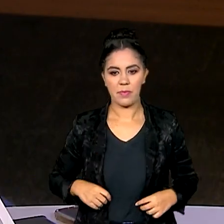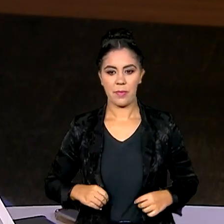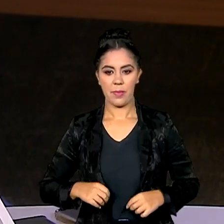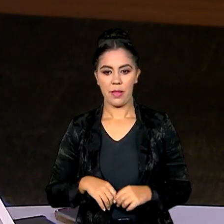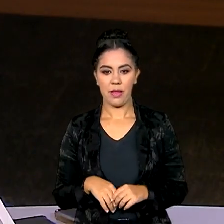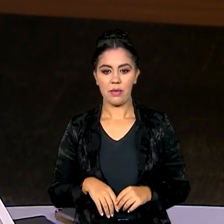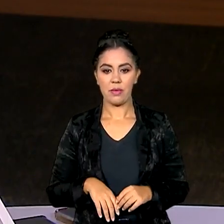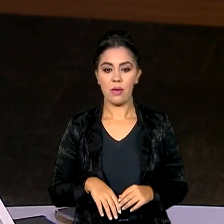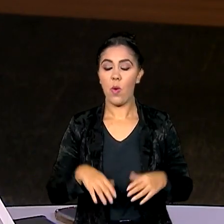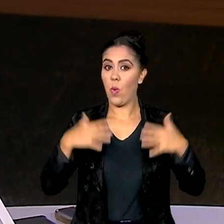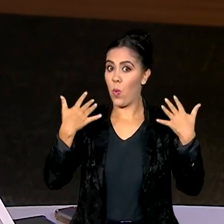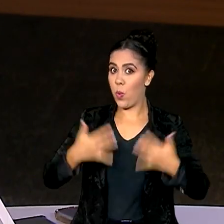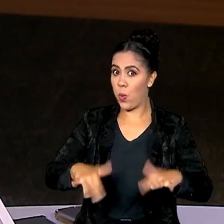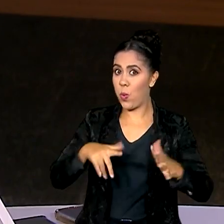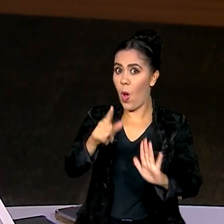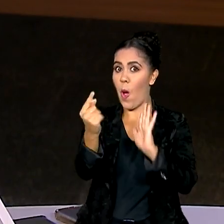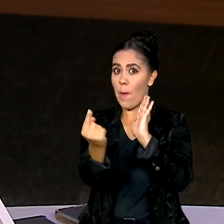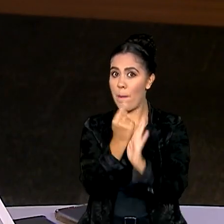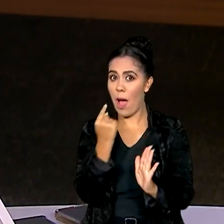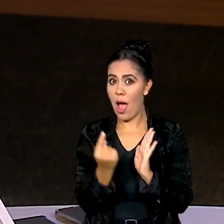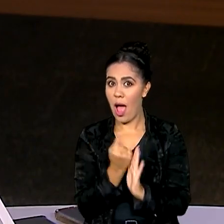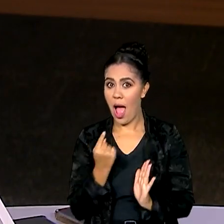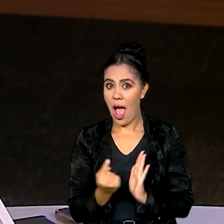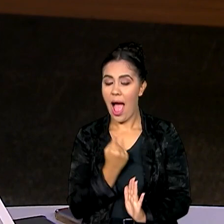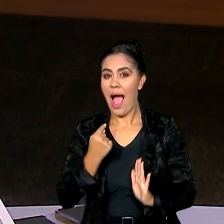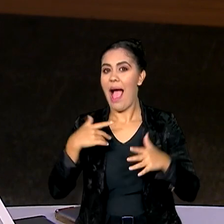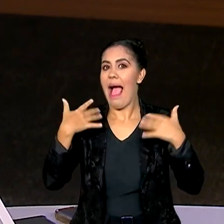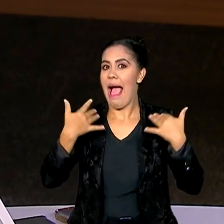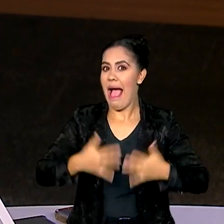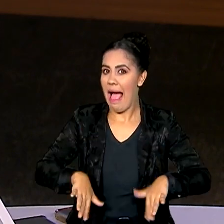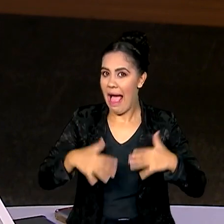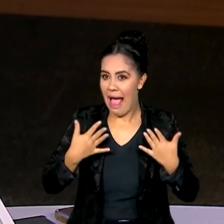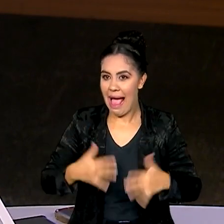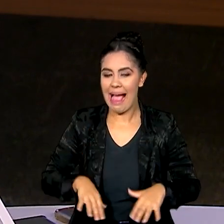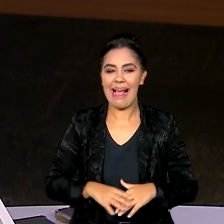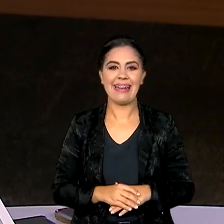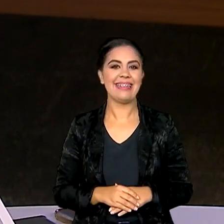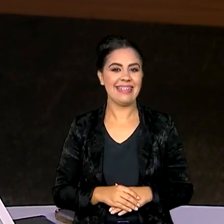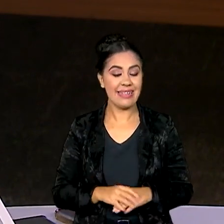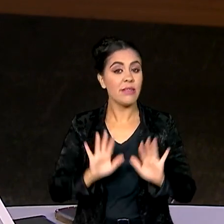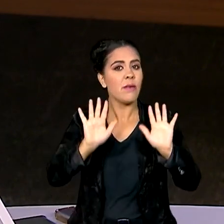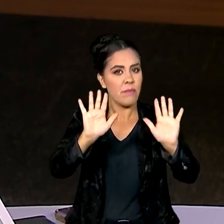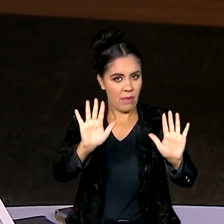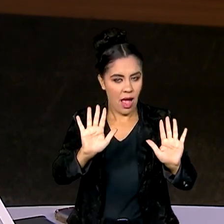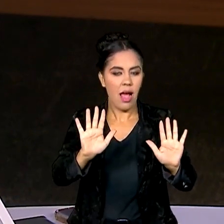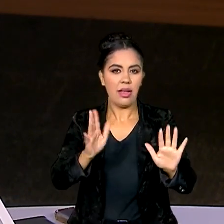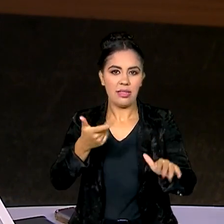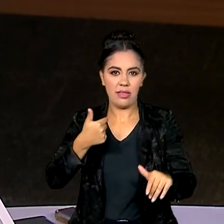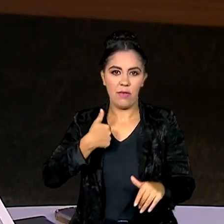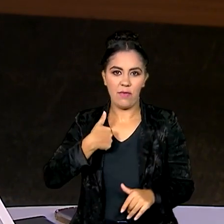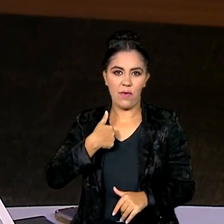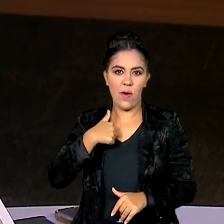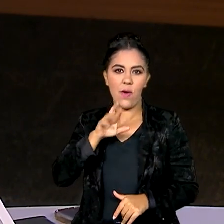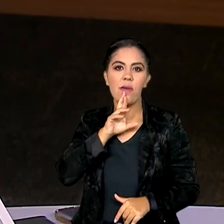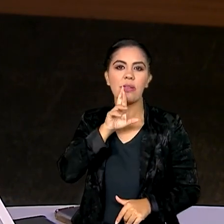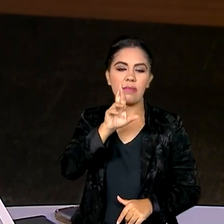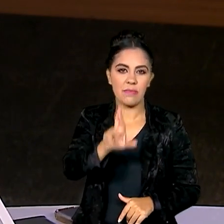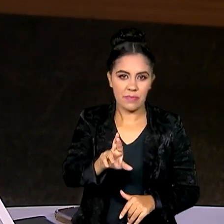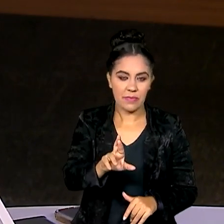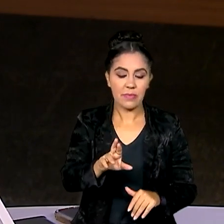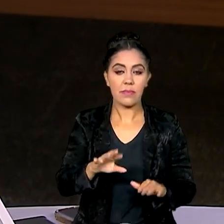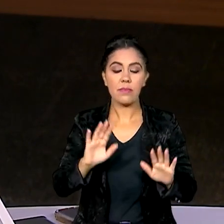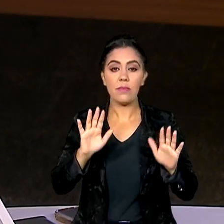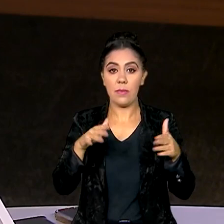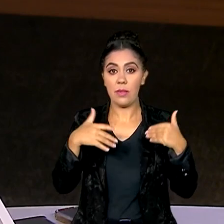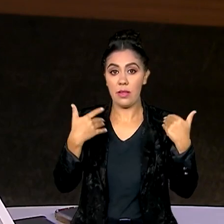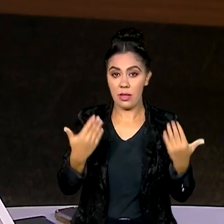Manuel, você fez muitas perguntas em uma, hein, Manuel? Então, pois é. Mas eu vou começar pelo fim, Manuel. Deixa eu lhe